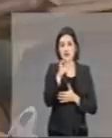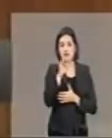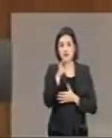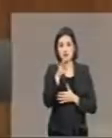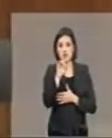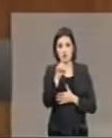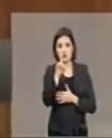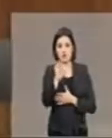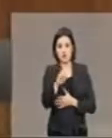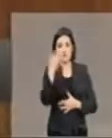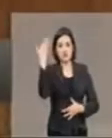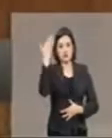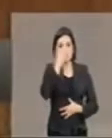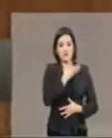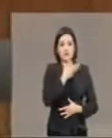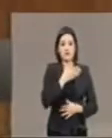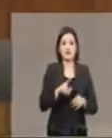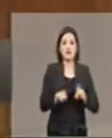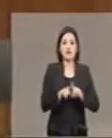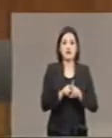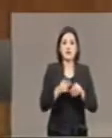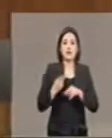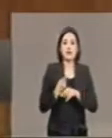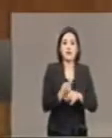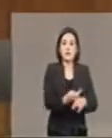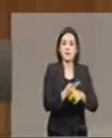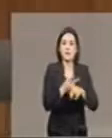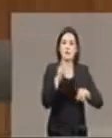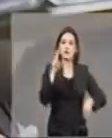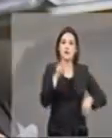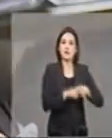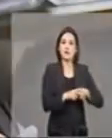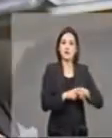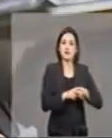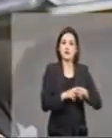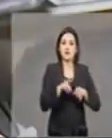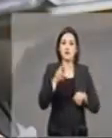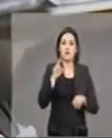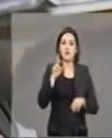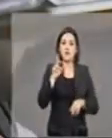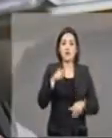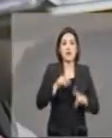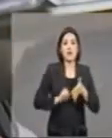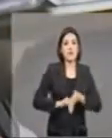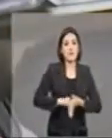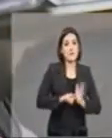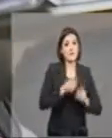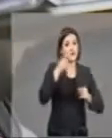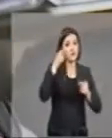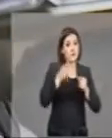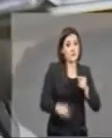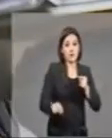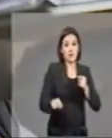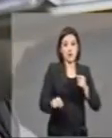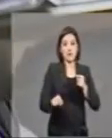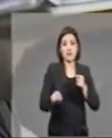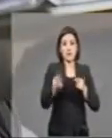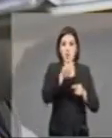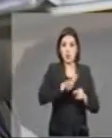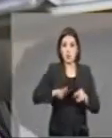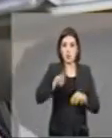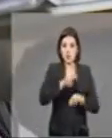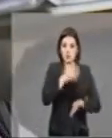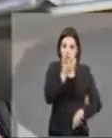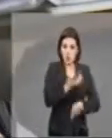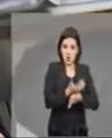autorização judicial e da busca e apreensão realizada, vedada a utilização do conteúdo